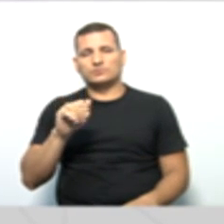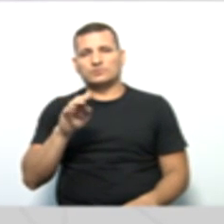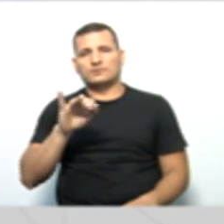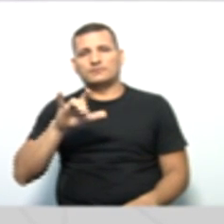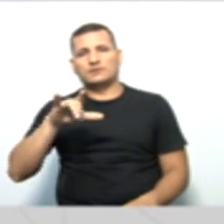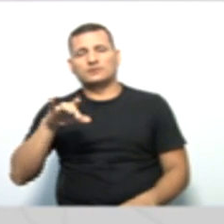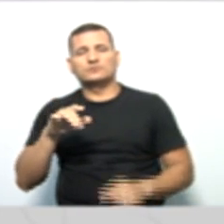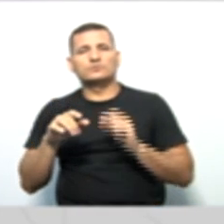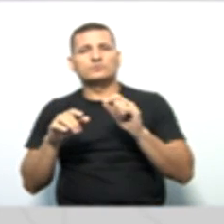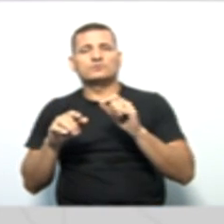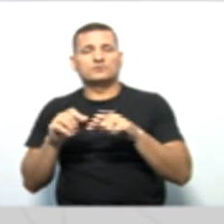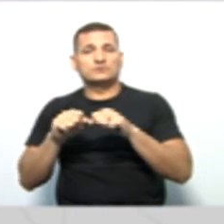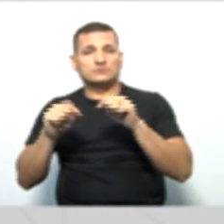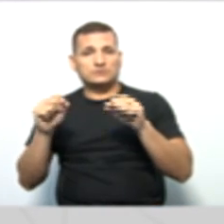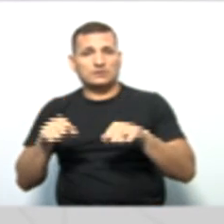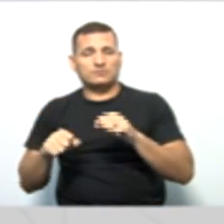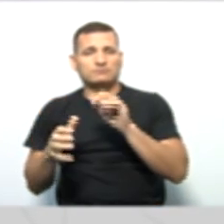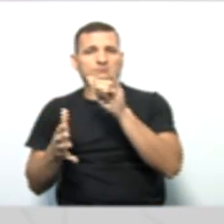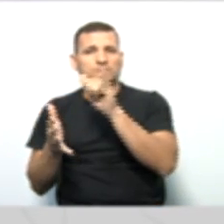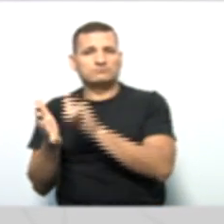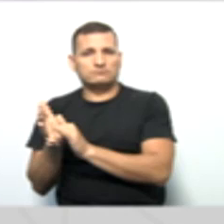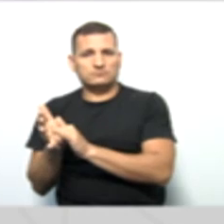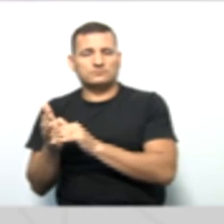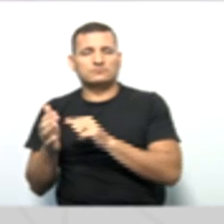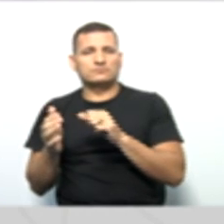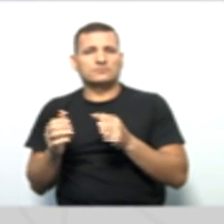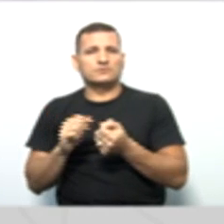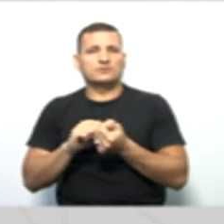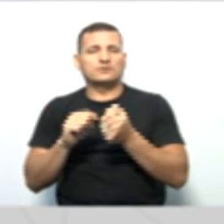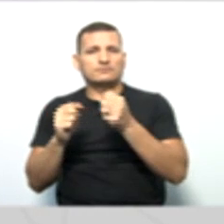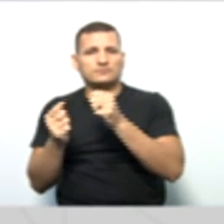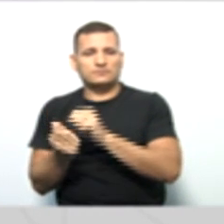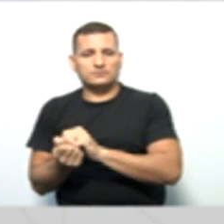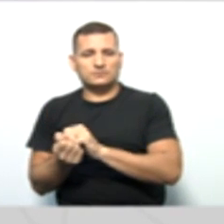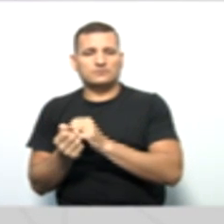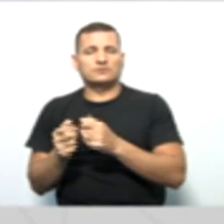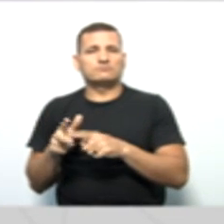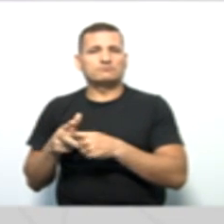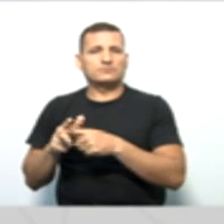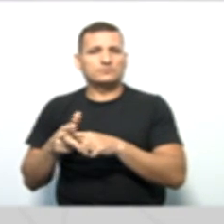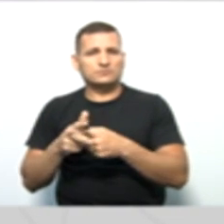ser instalado, adaptabilidade, reparabilidade,